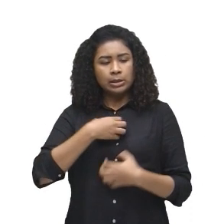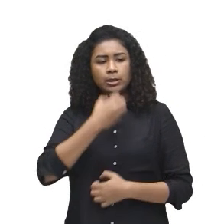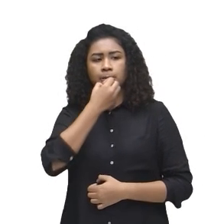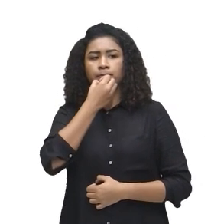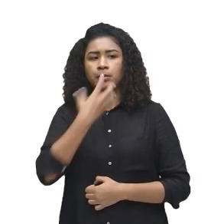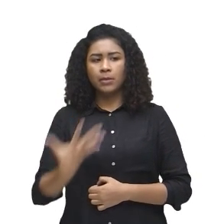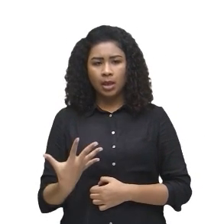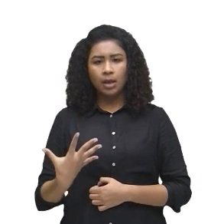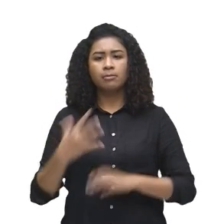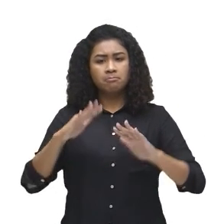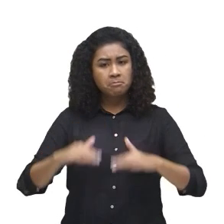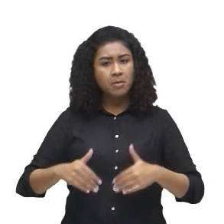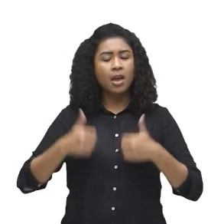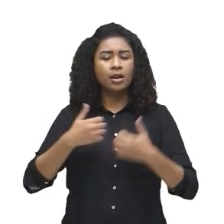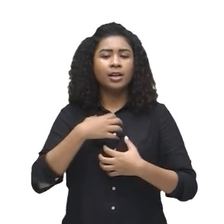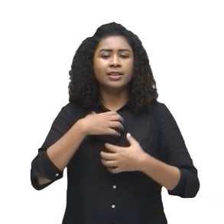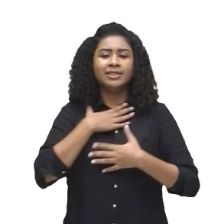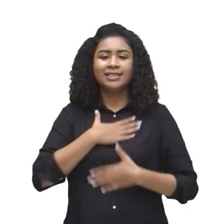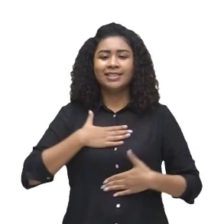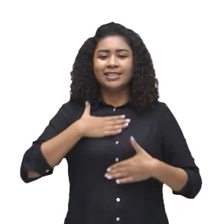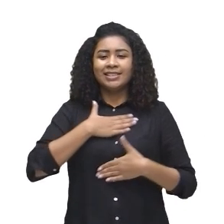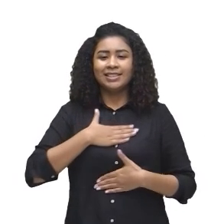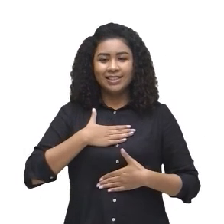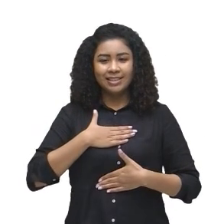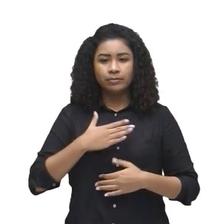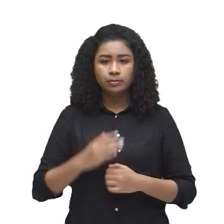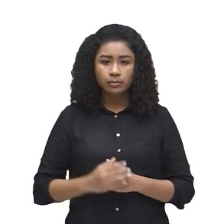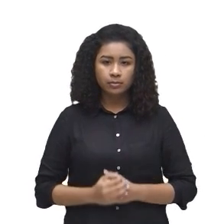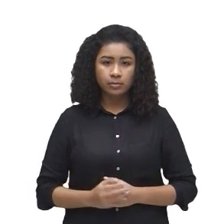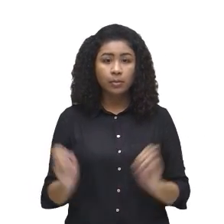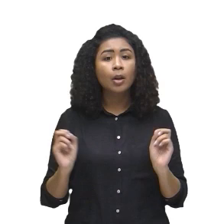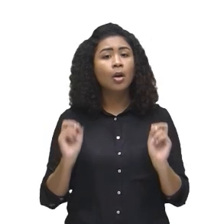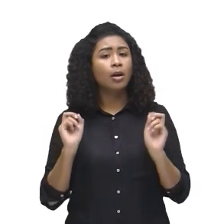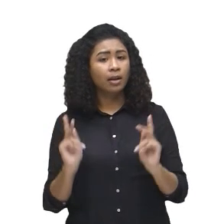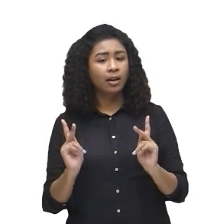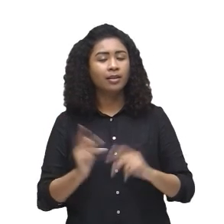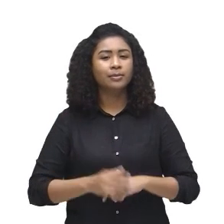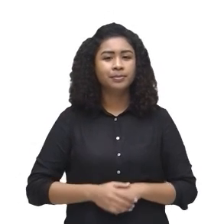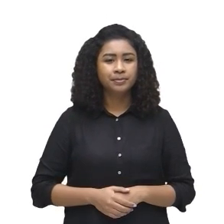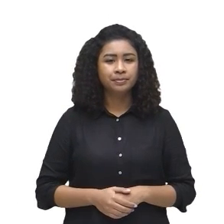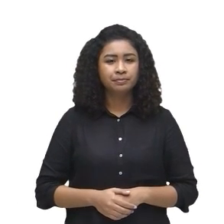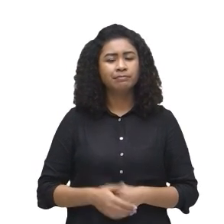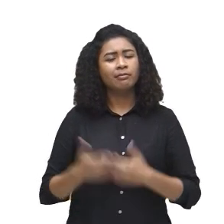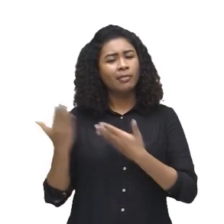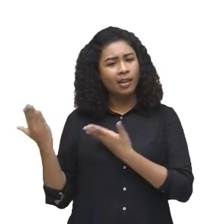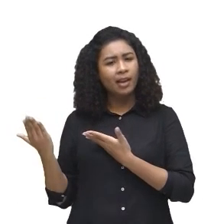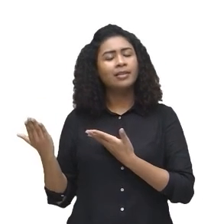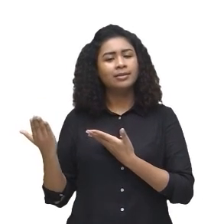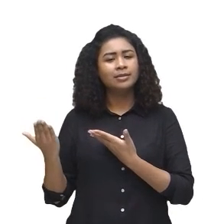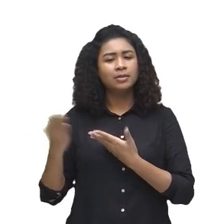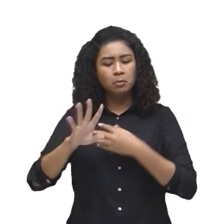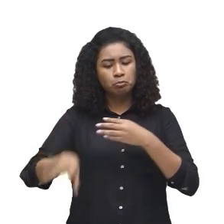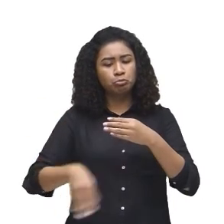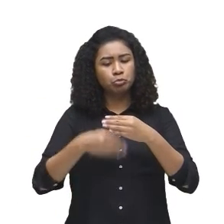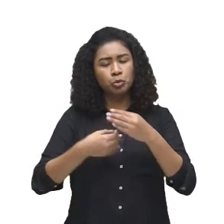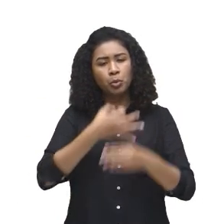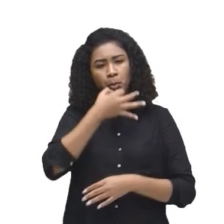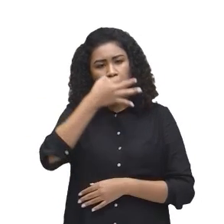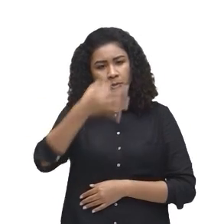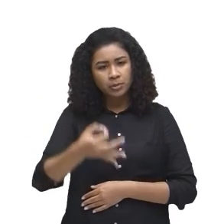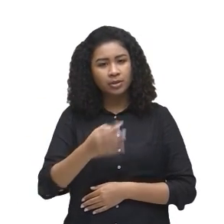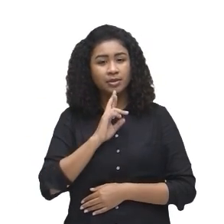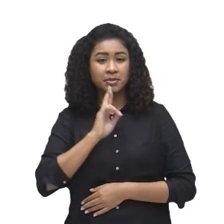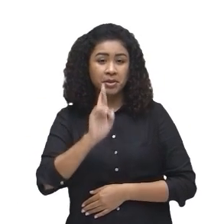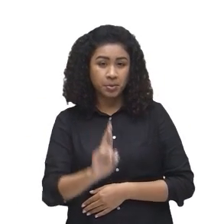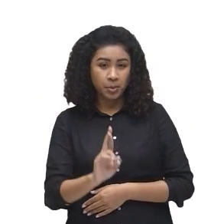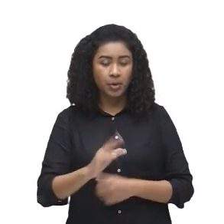considerável sensação de prazer. Ok, pessoal? Então, essas são as sugestões de resposta. Lógico que vocês